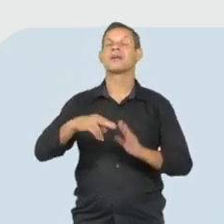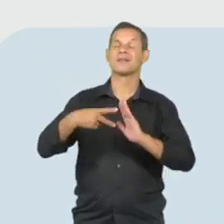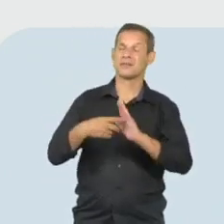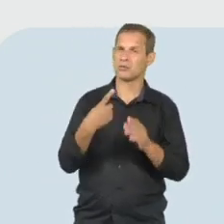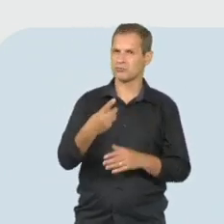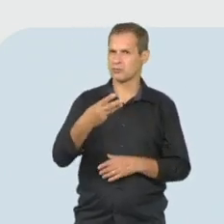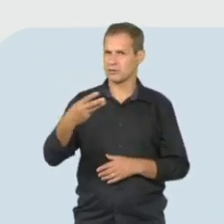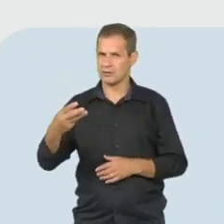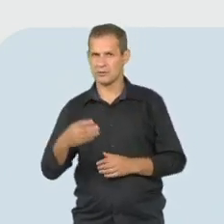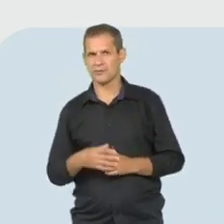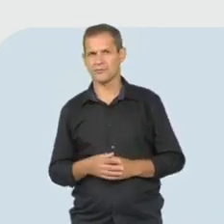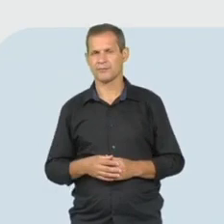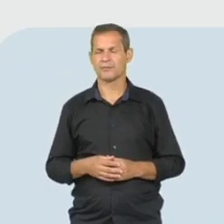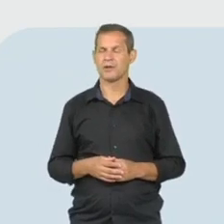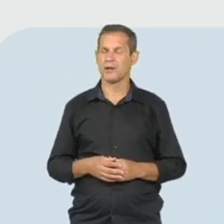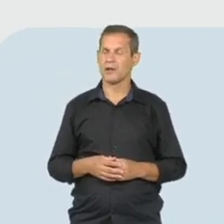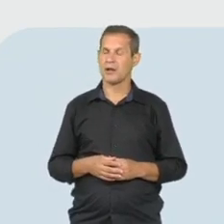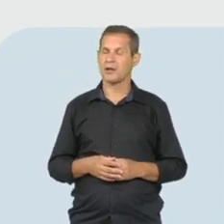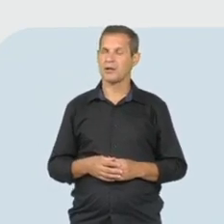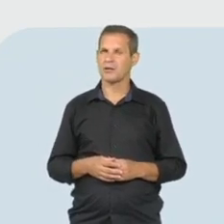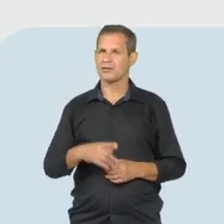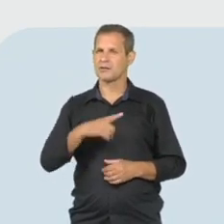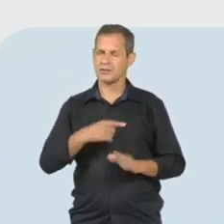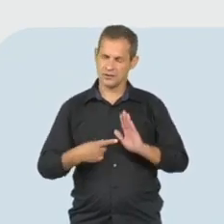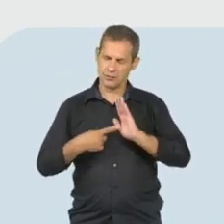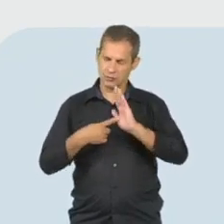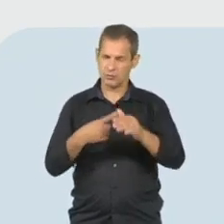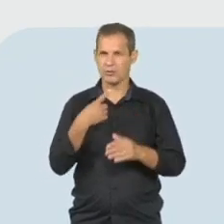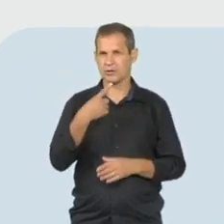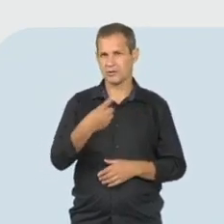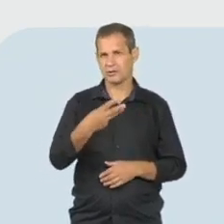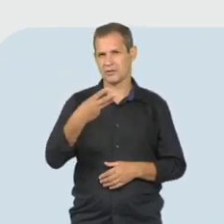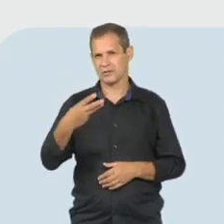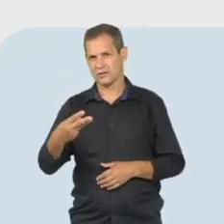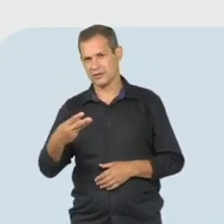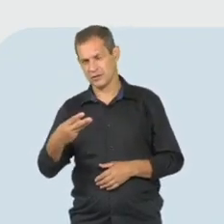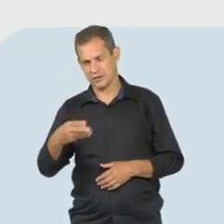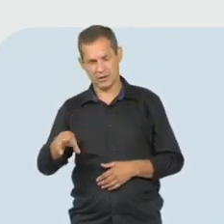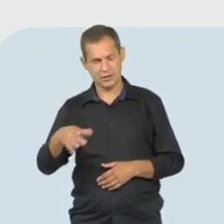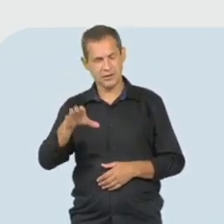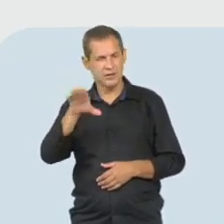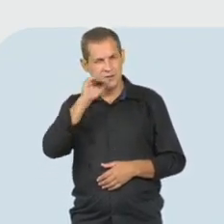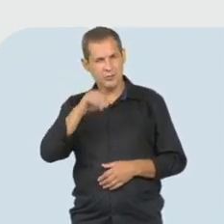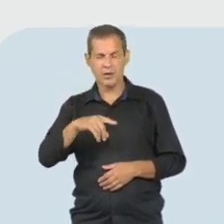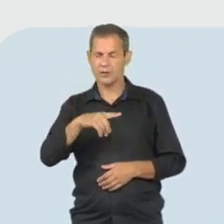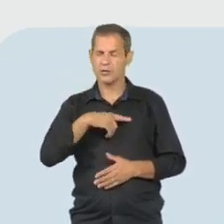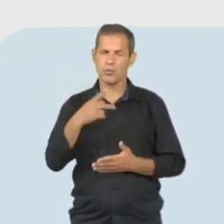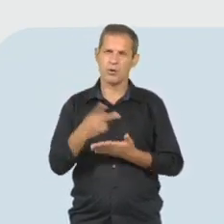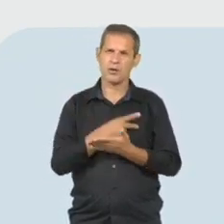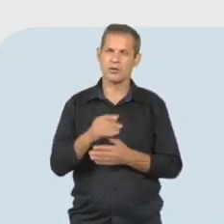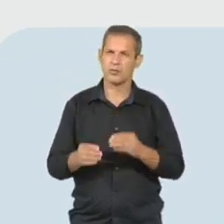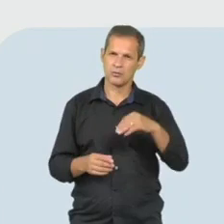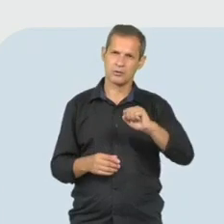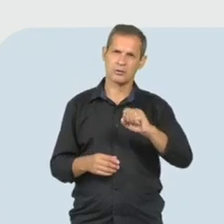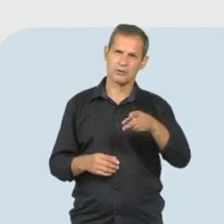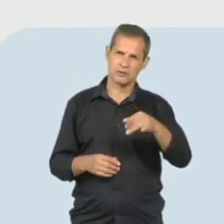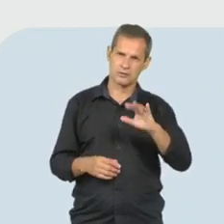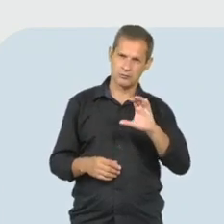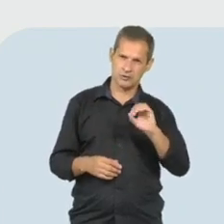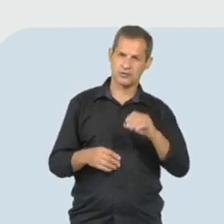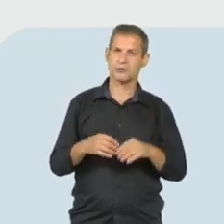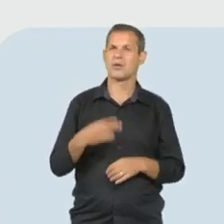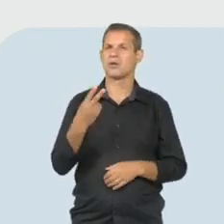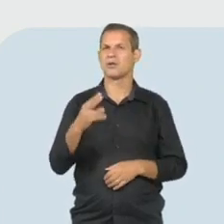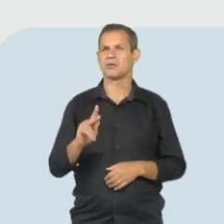esse 133? Se coletarmos uma amostra de 133 indivíduos, cometemos um erro máximo de